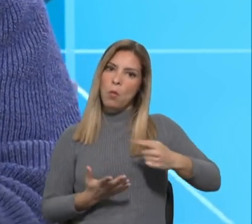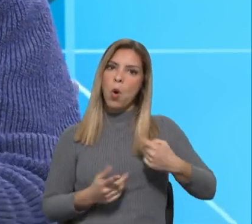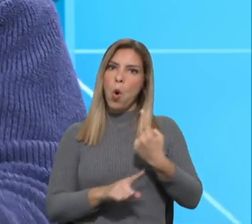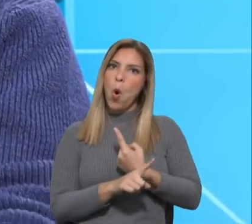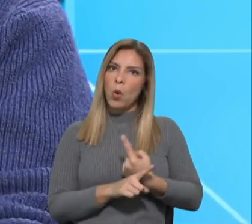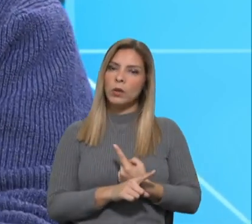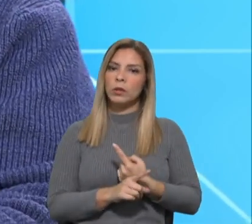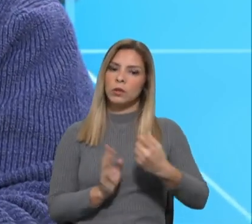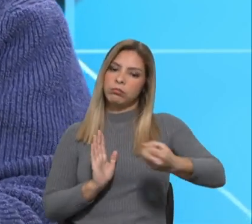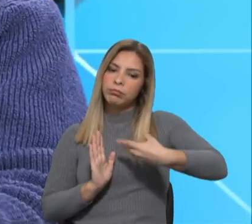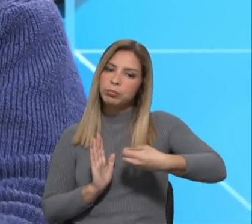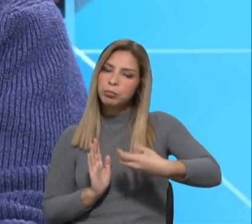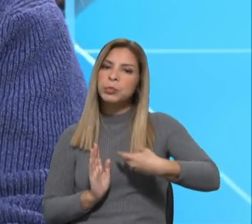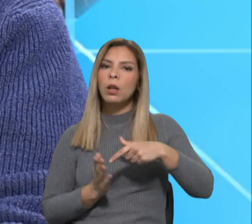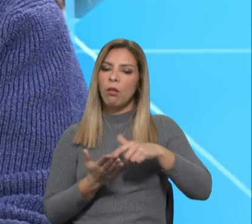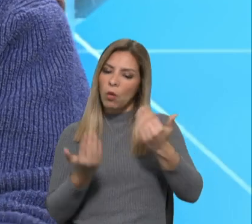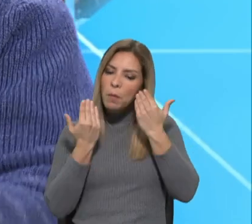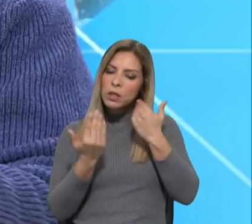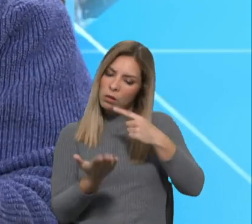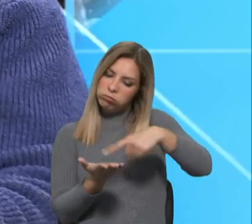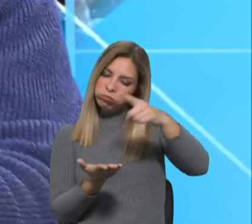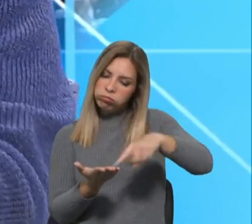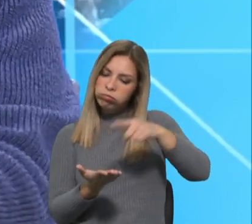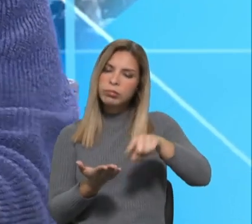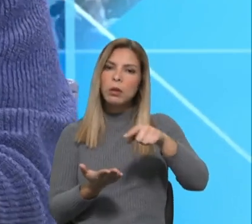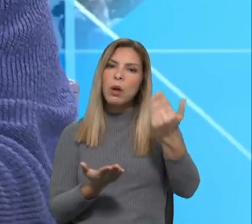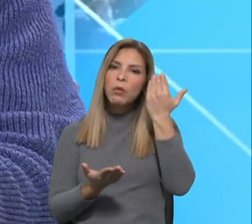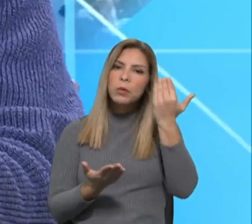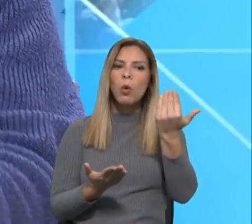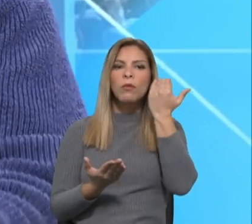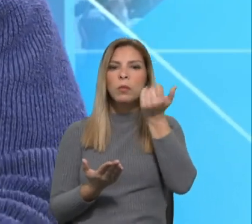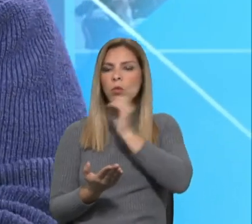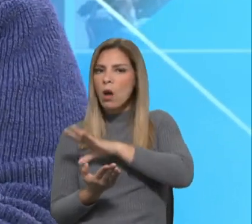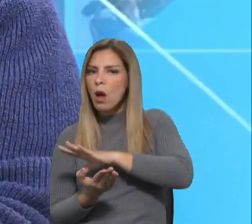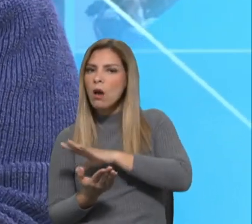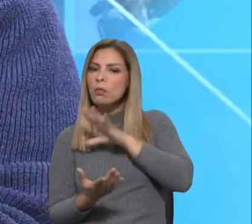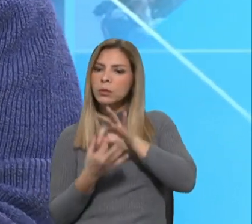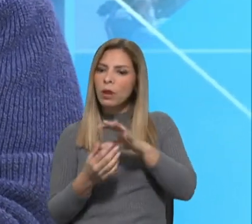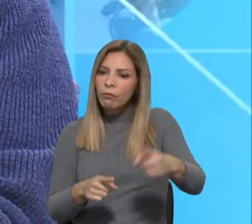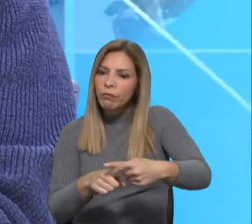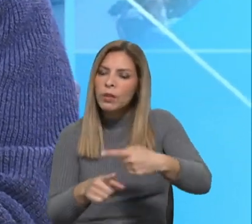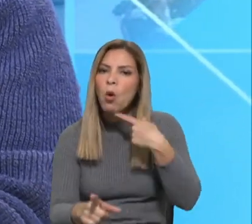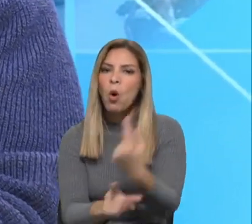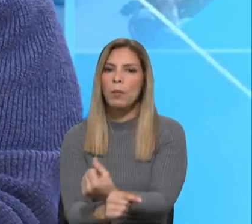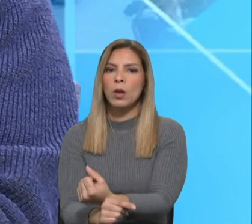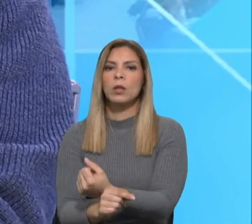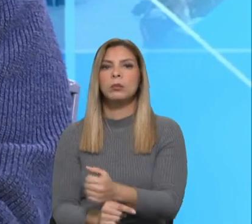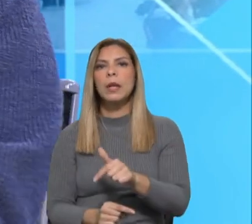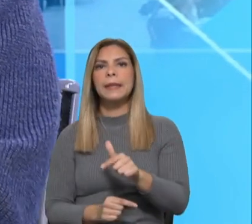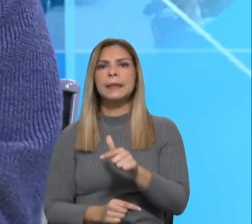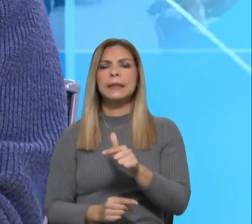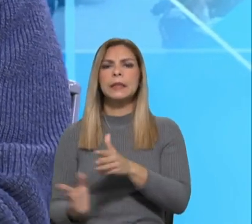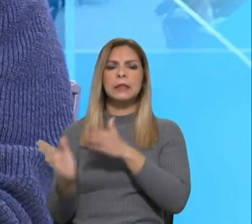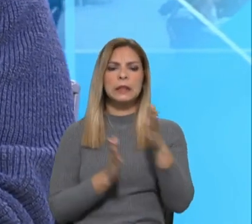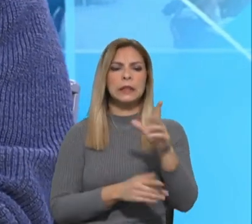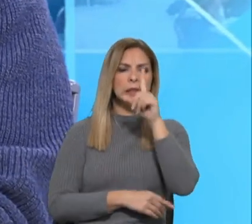factos, pseudofactos, informação e desinformação e, sobretudo, apelos ao consumo, percebemos que o silêncio